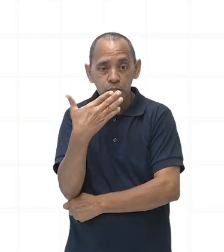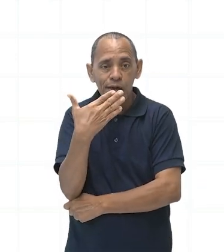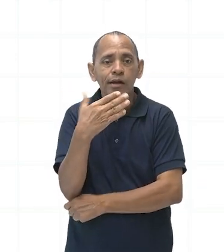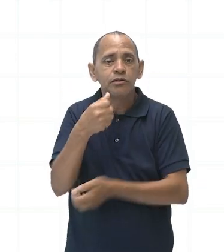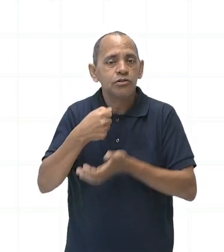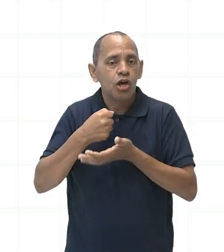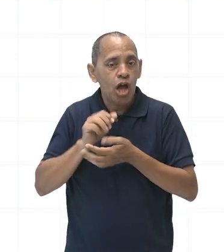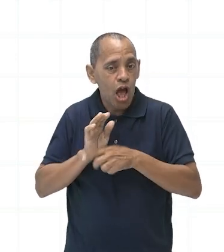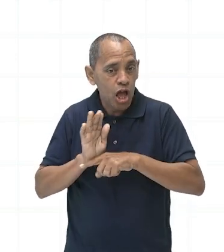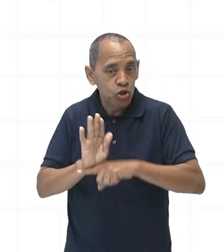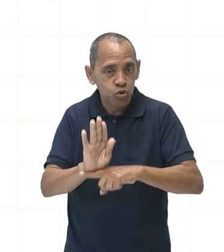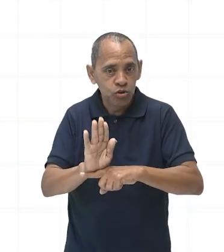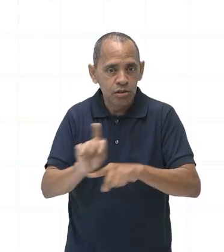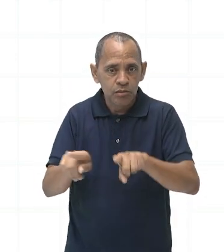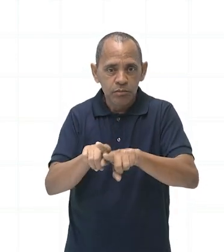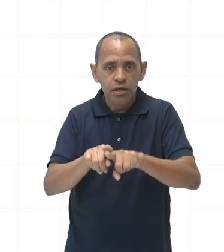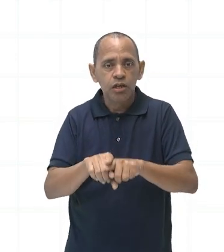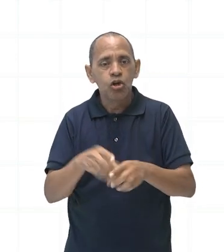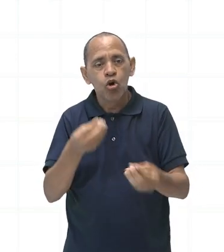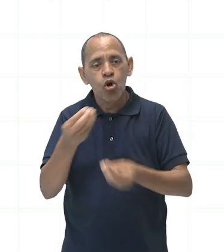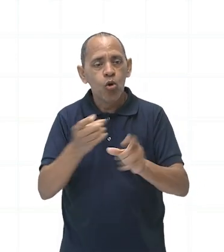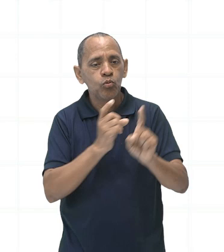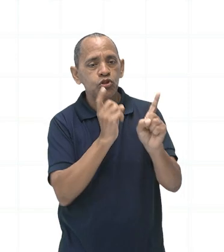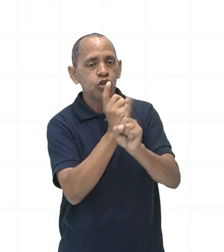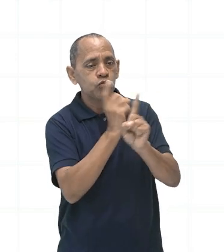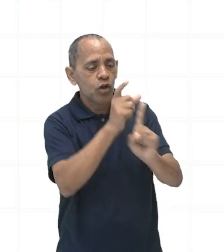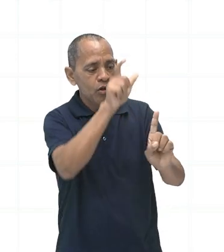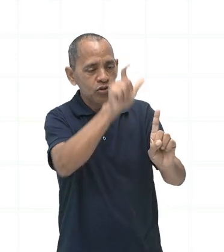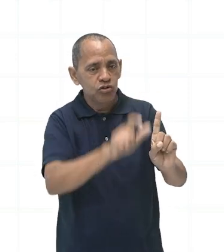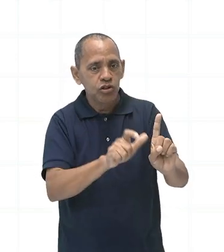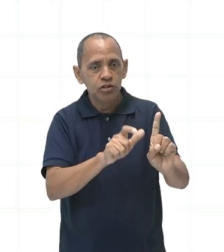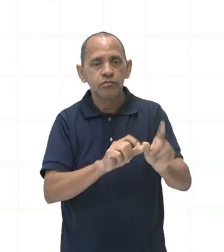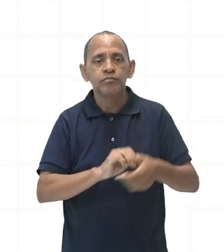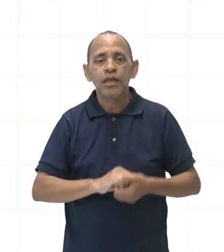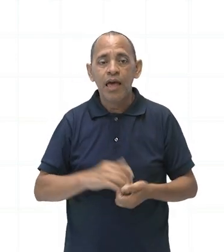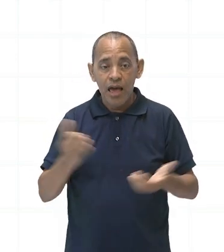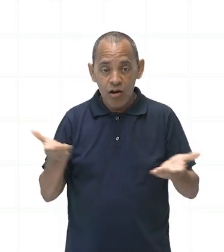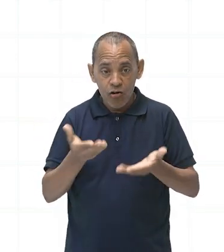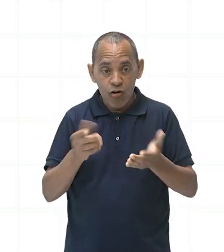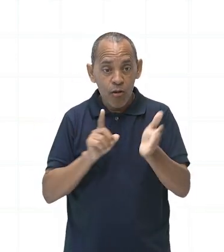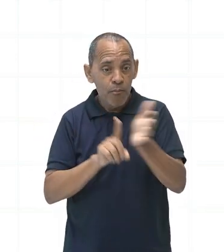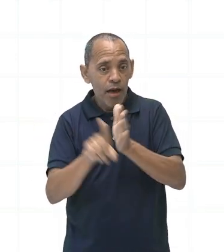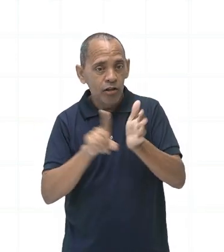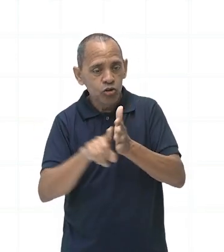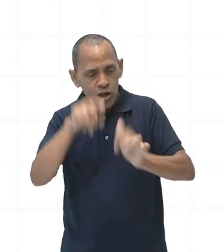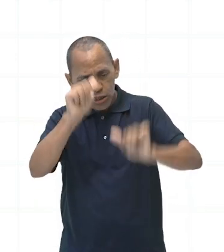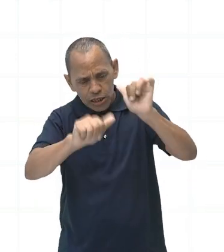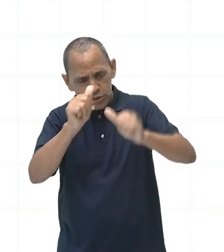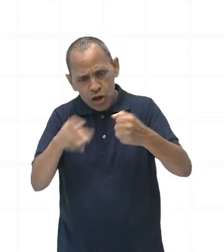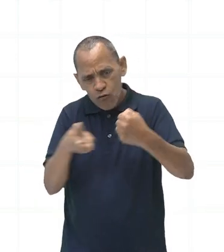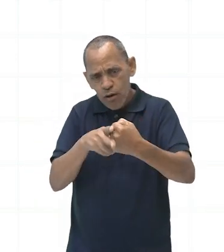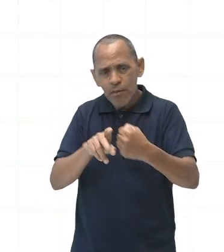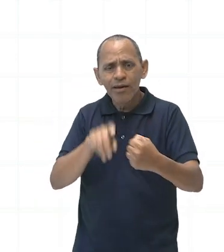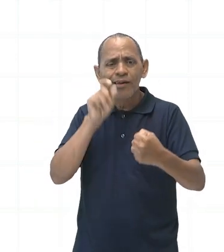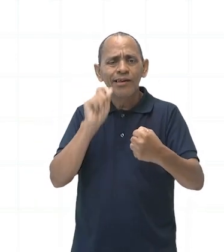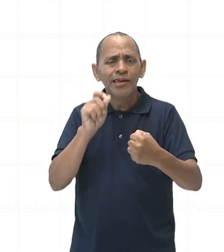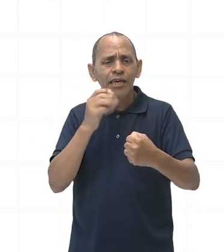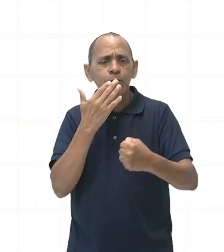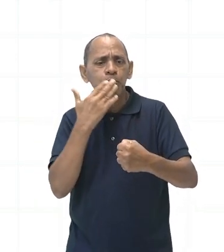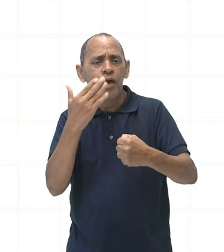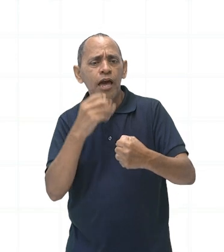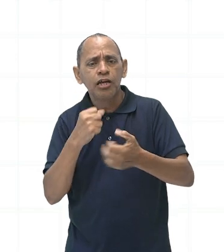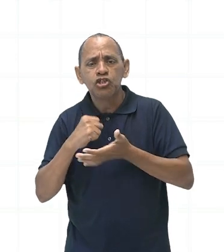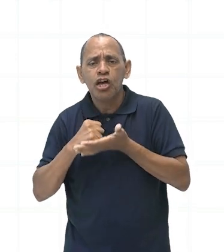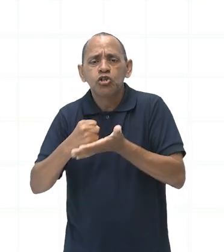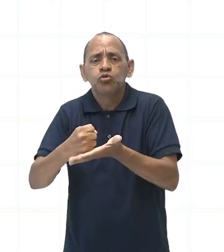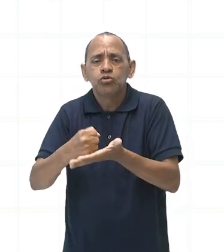pedir. Vamos identificar o sujeito. Vamos aí fazer a pergunta, analisar o verbo. Quem pede ajuda?